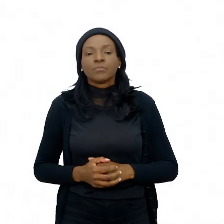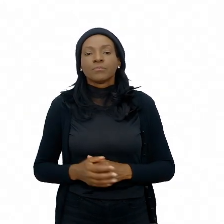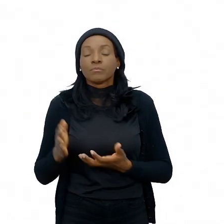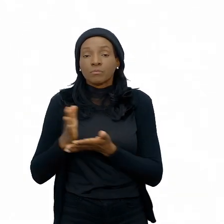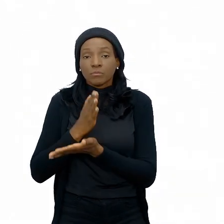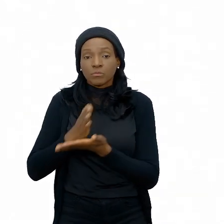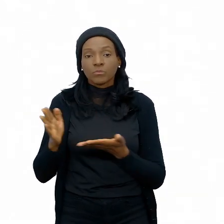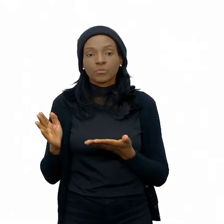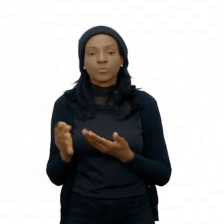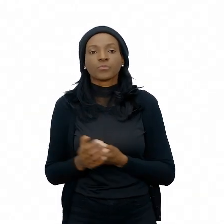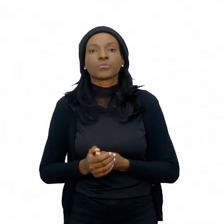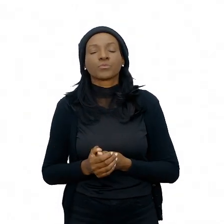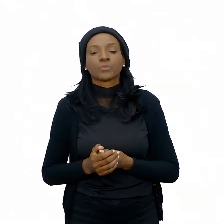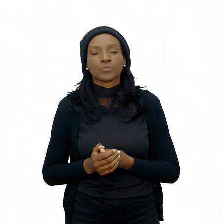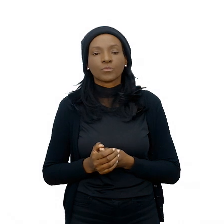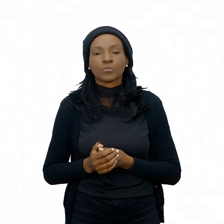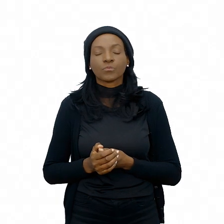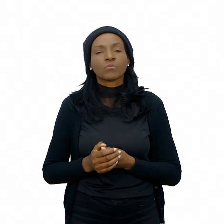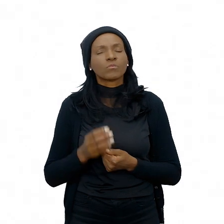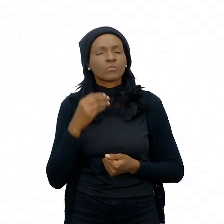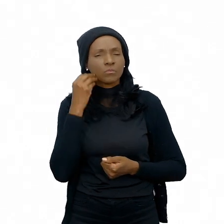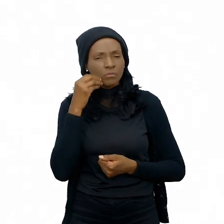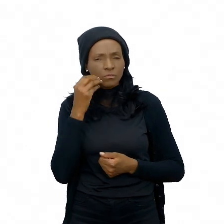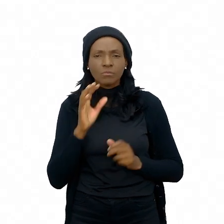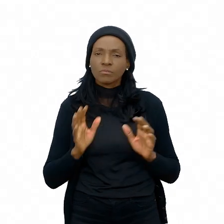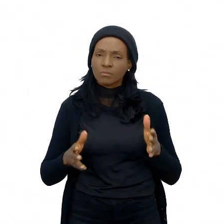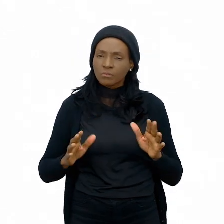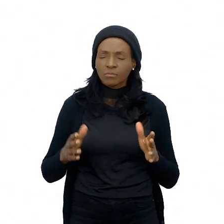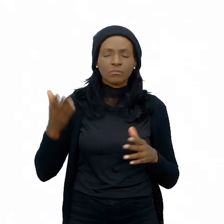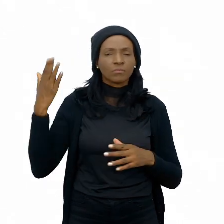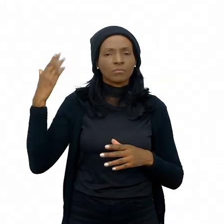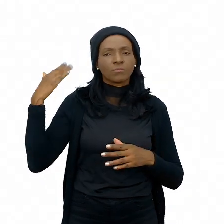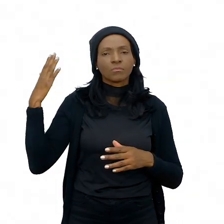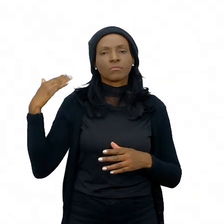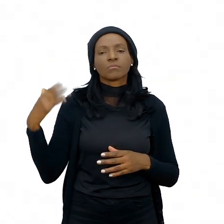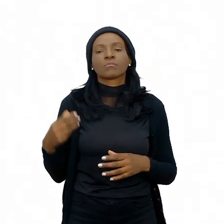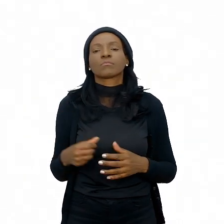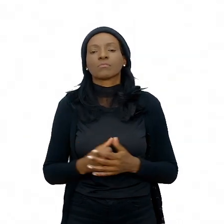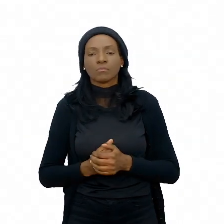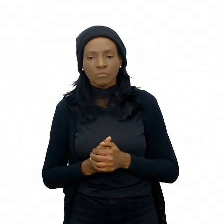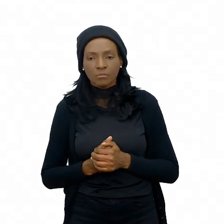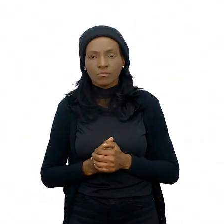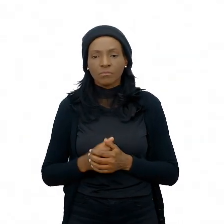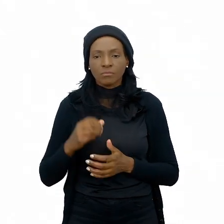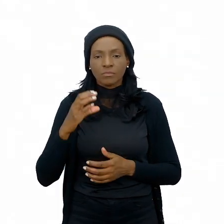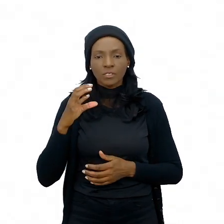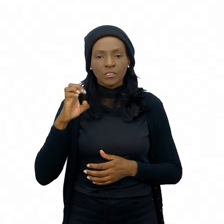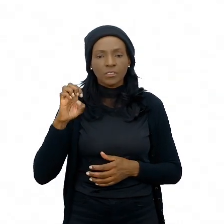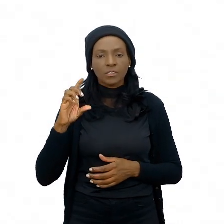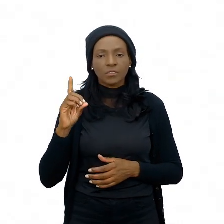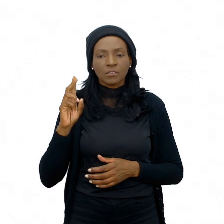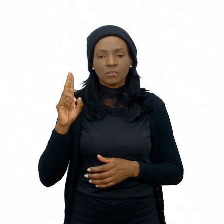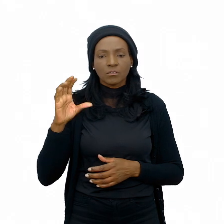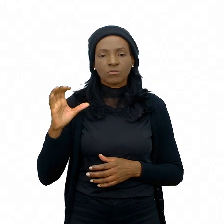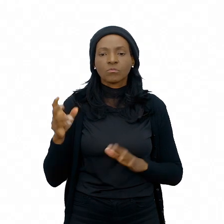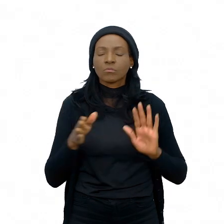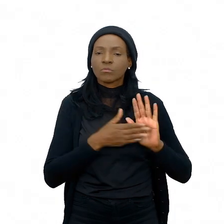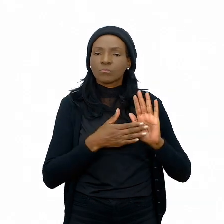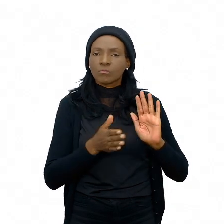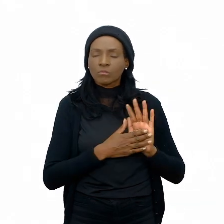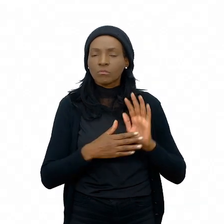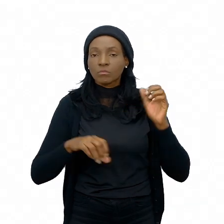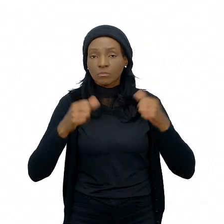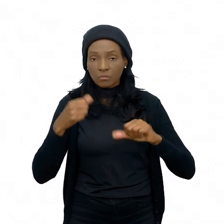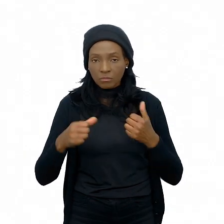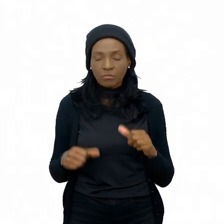alguns já vivenciaram em outros momentos na SEDUC uma proposta para a realização da sondagem